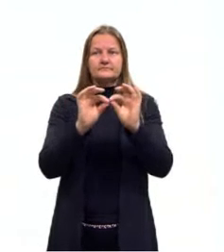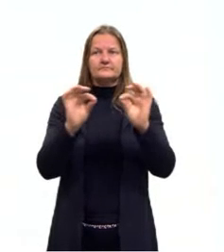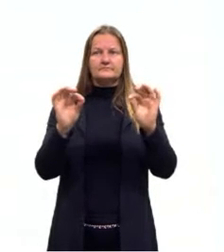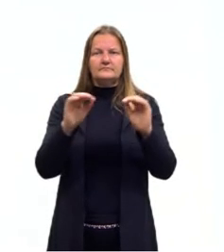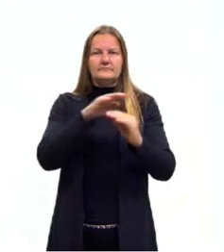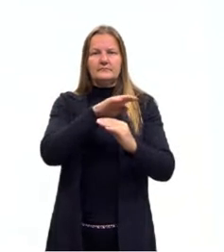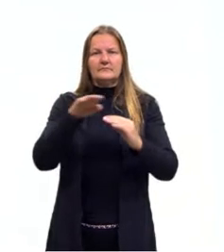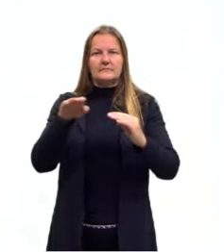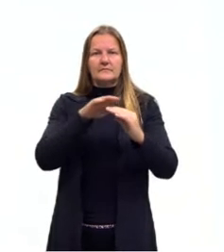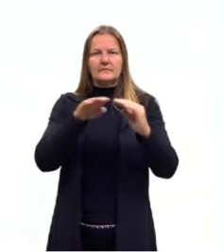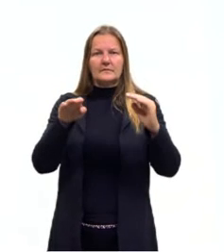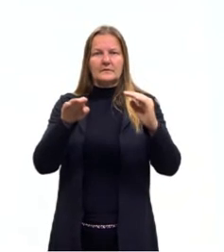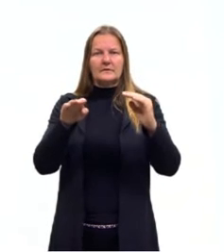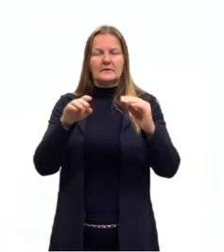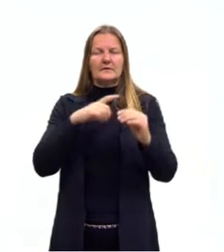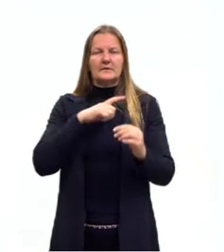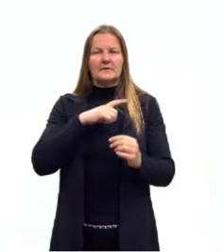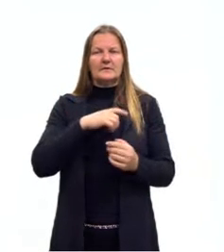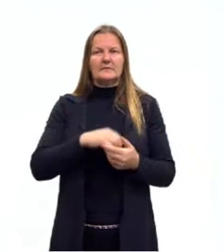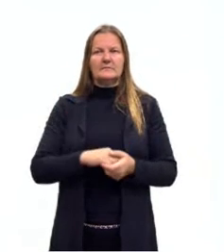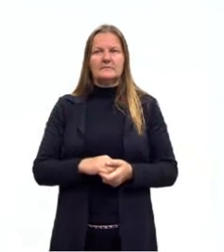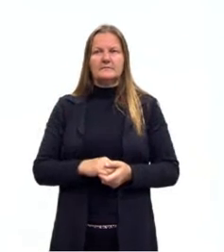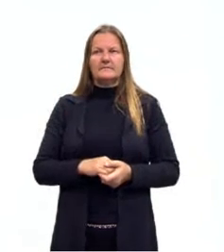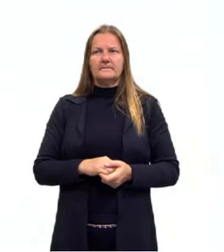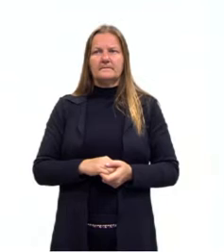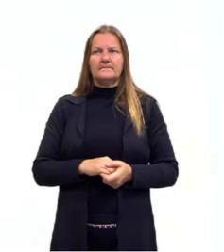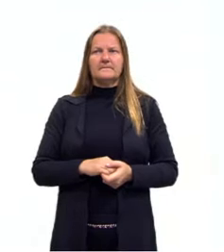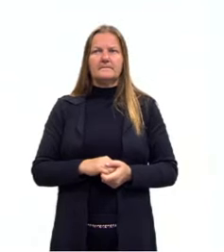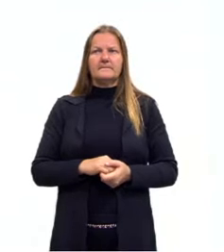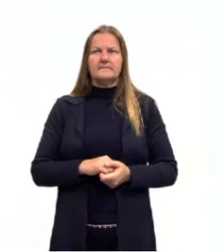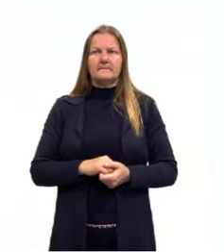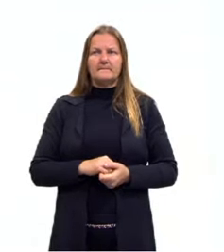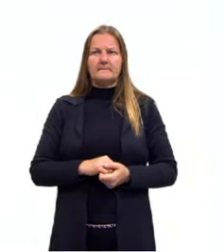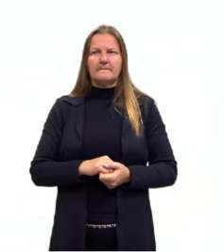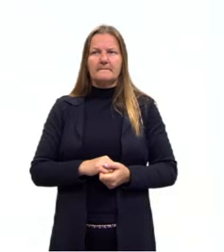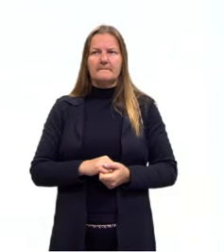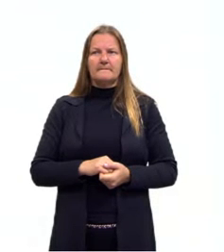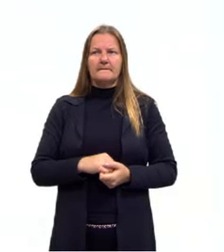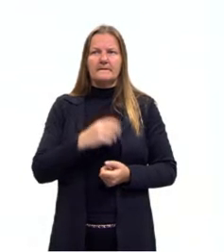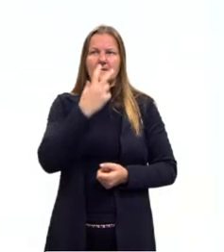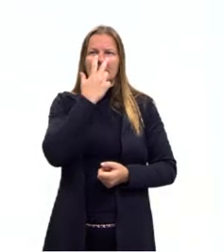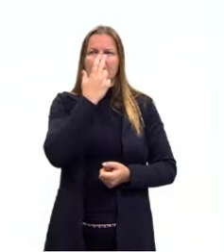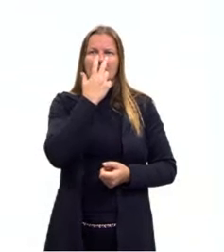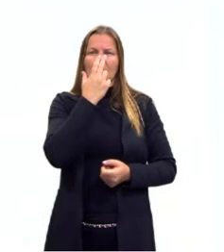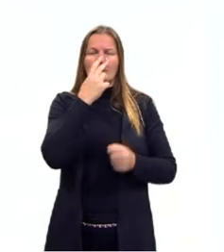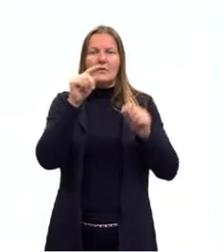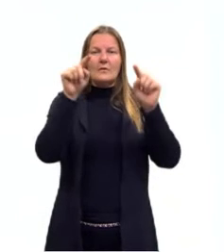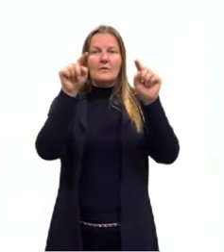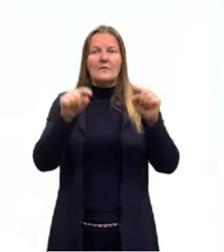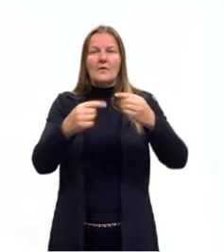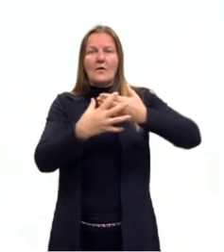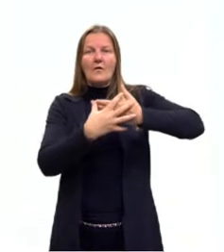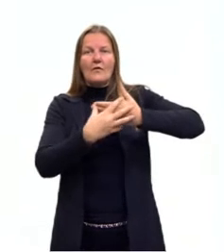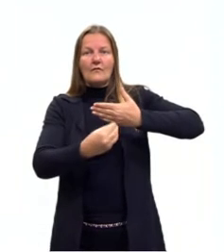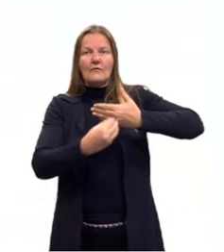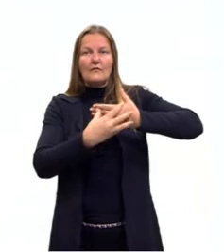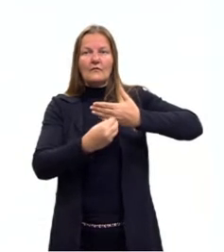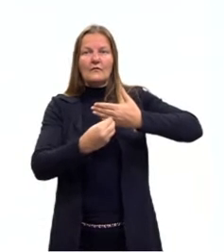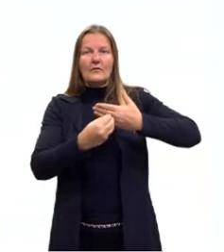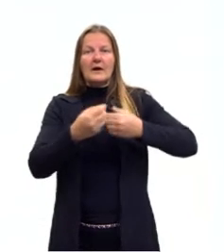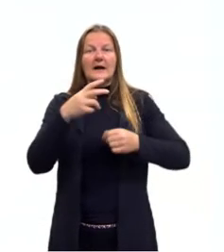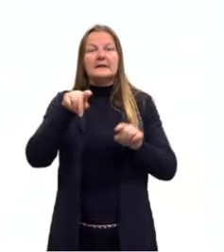horizontal e duas meio inclinadas né formando quase com que um triângulo Então vão representar